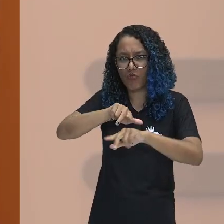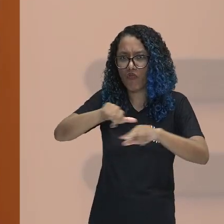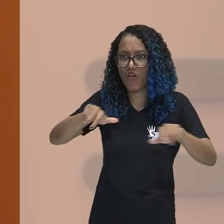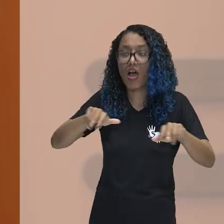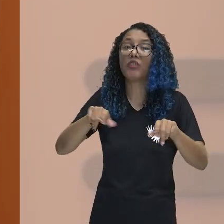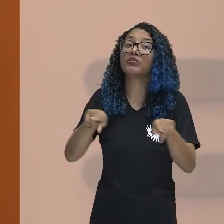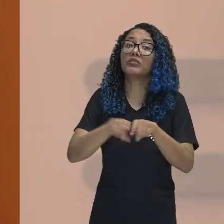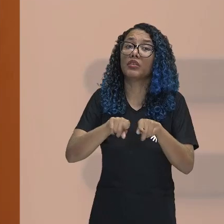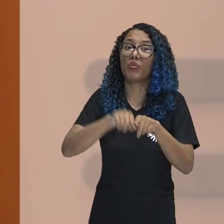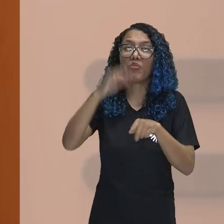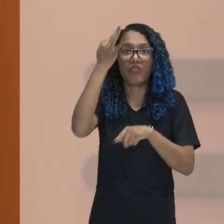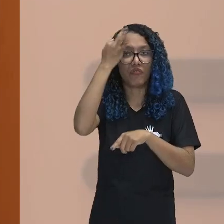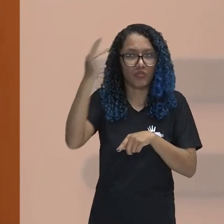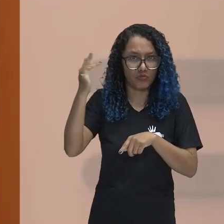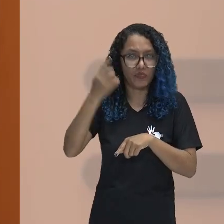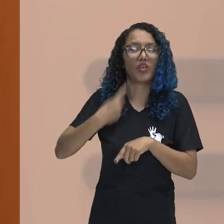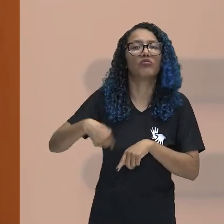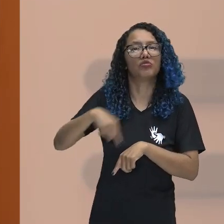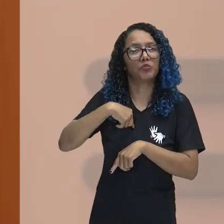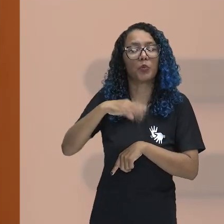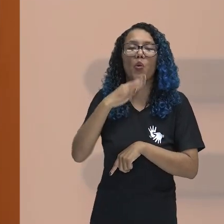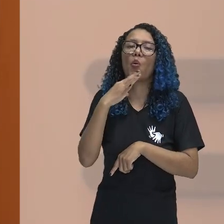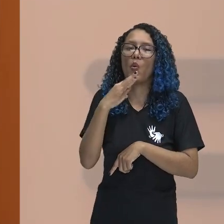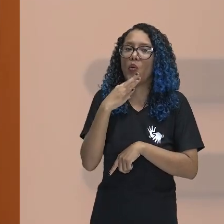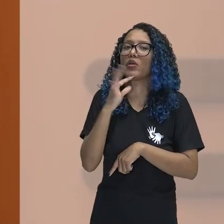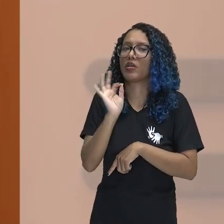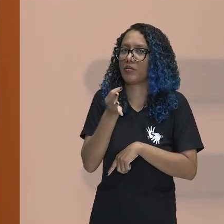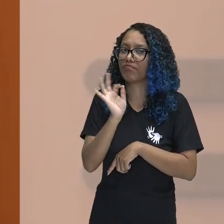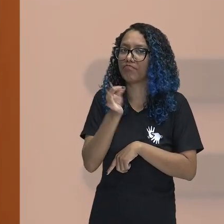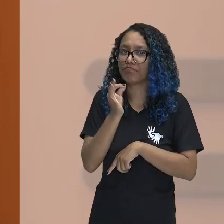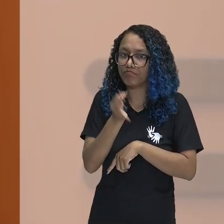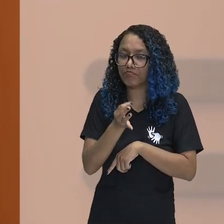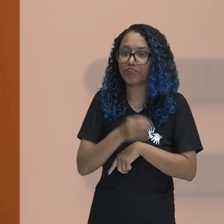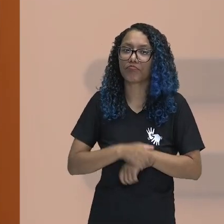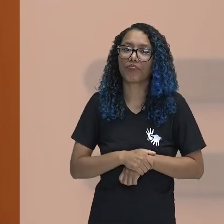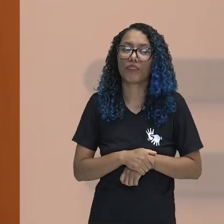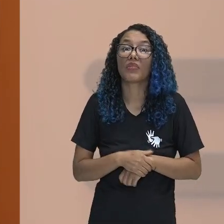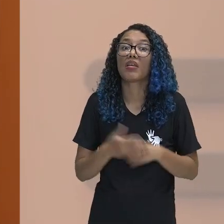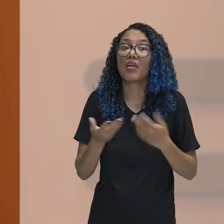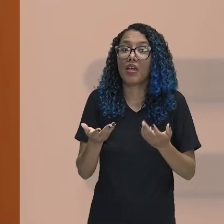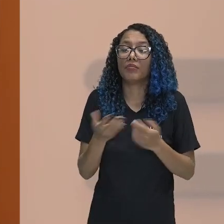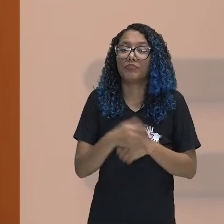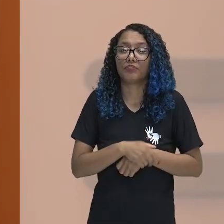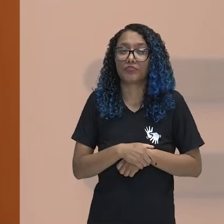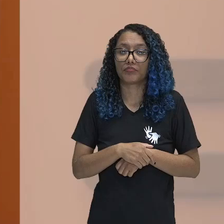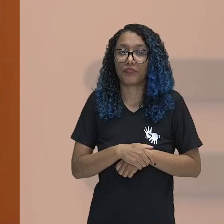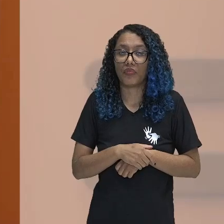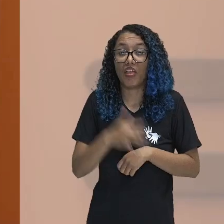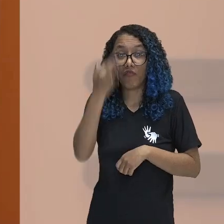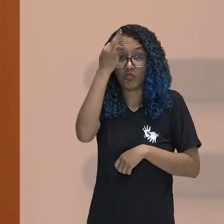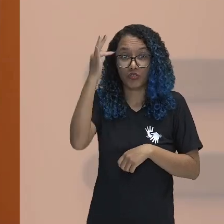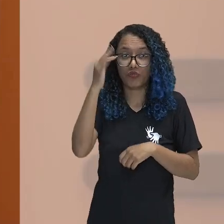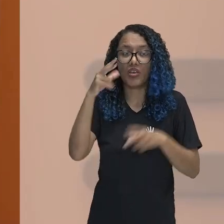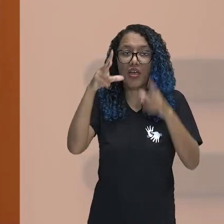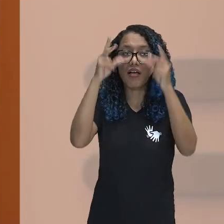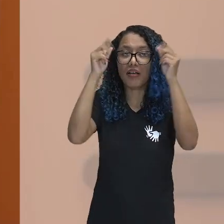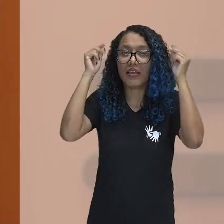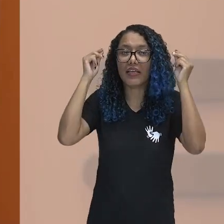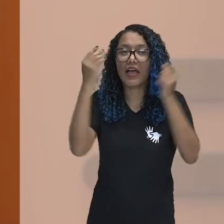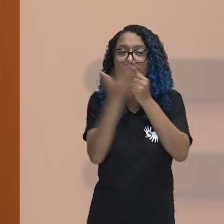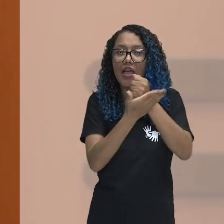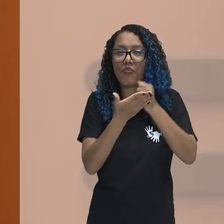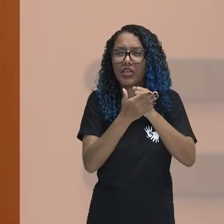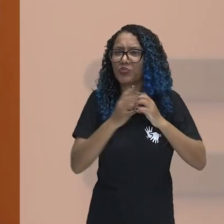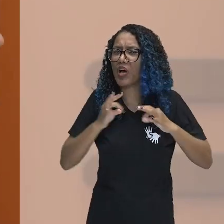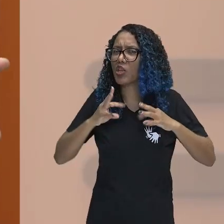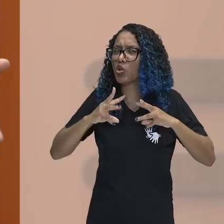que, inclusive, chega até a gente. Como base, a filosofia grega serve de base para toda a filosofia